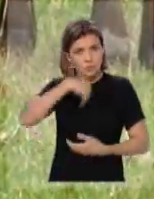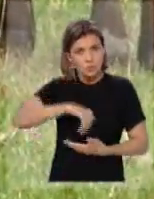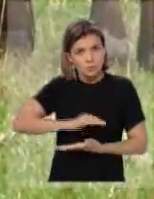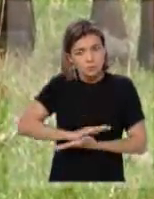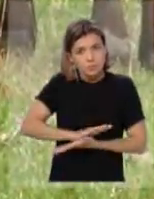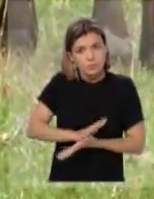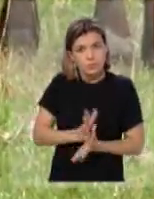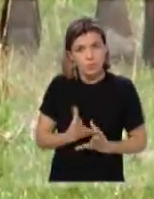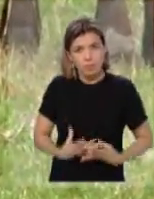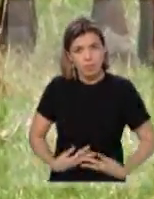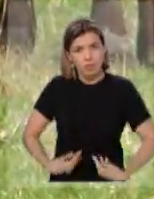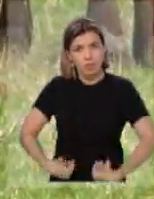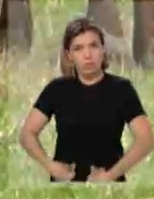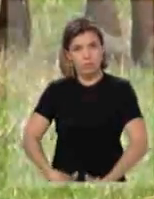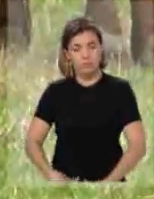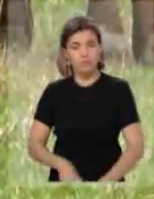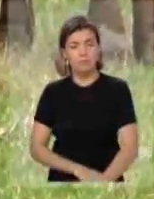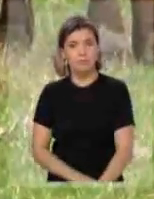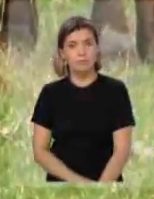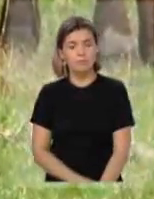conseguem digerir a celulose.